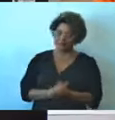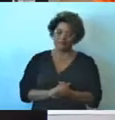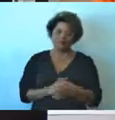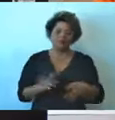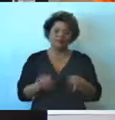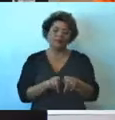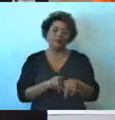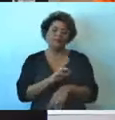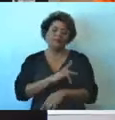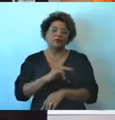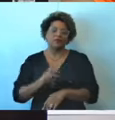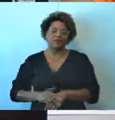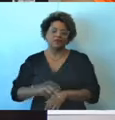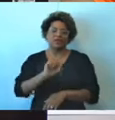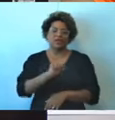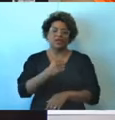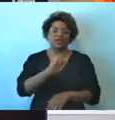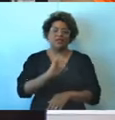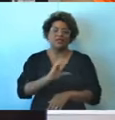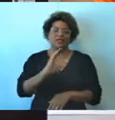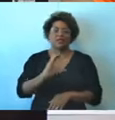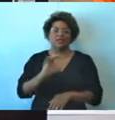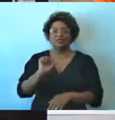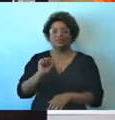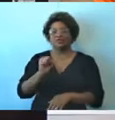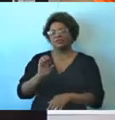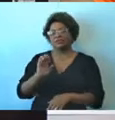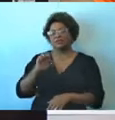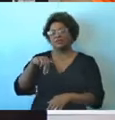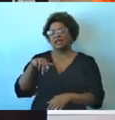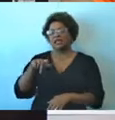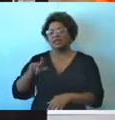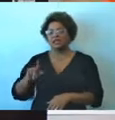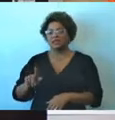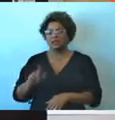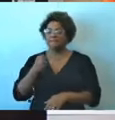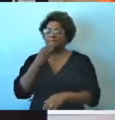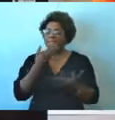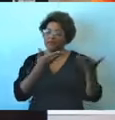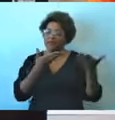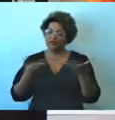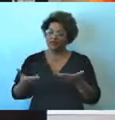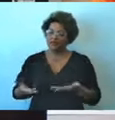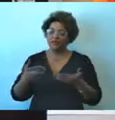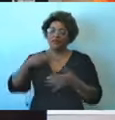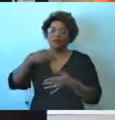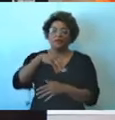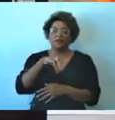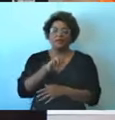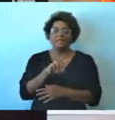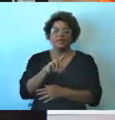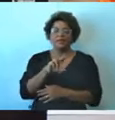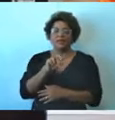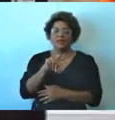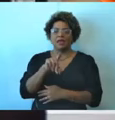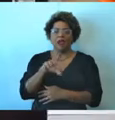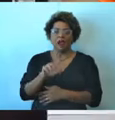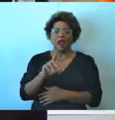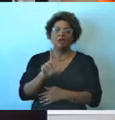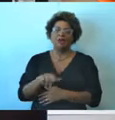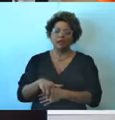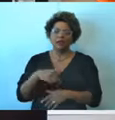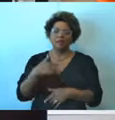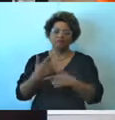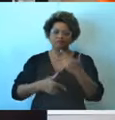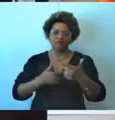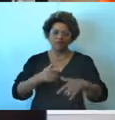bem-vindo, Medrado, que é um grande ativista, conselheiro do Compur, onde nós trabalhamos juntos por